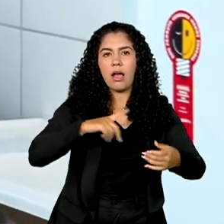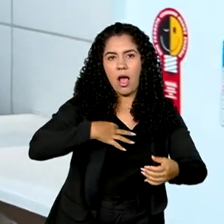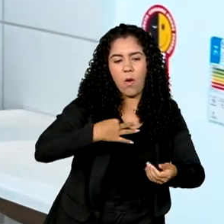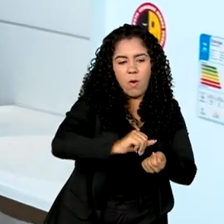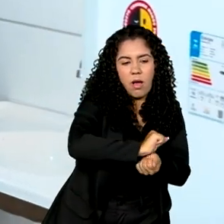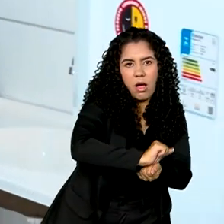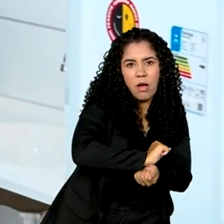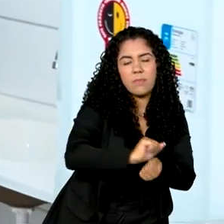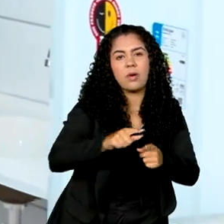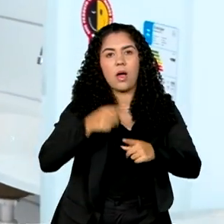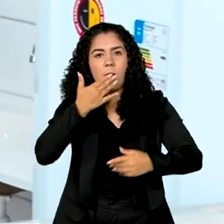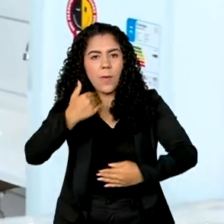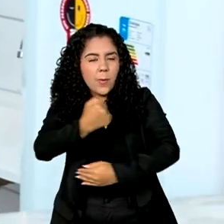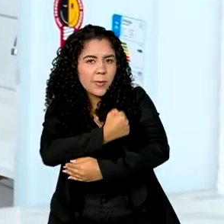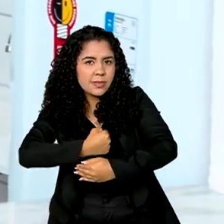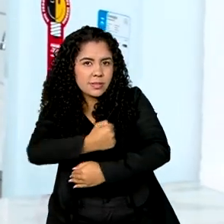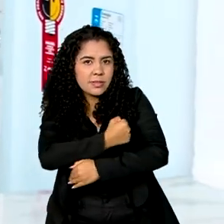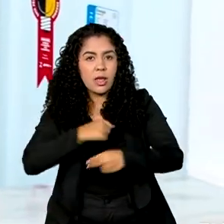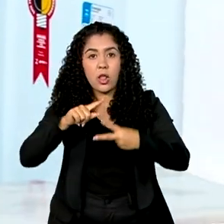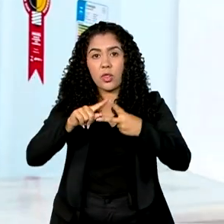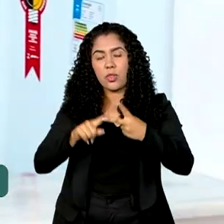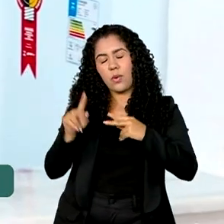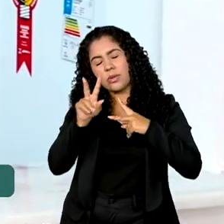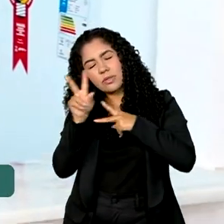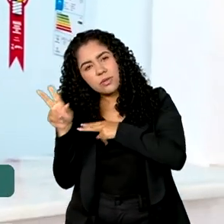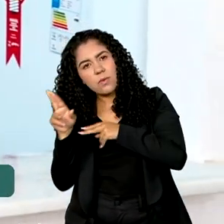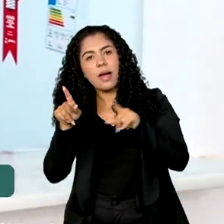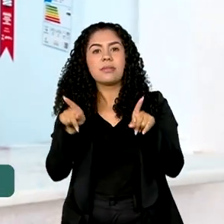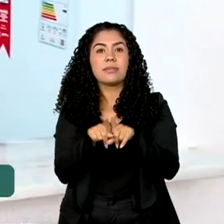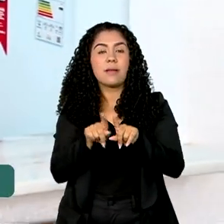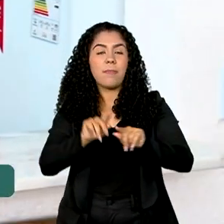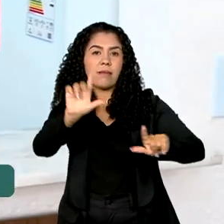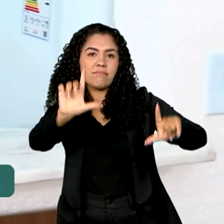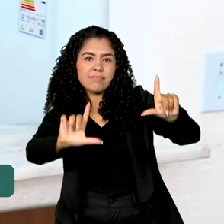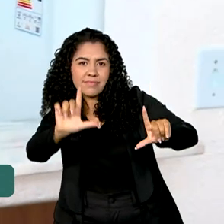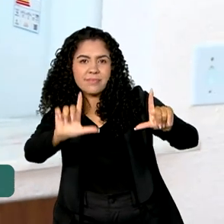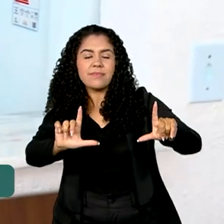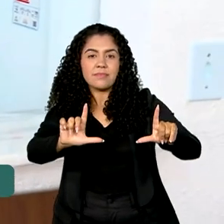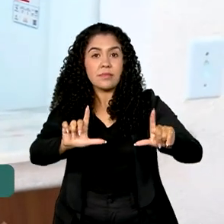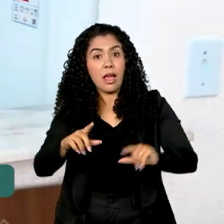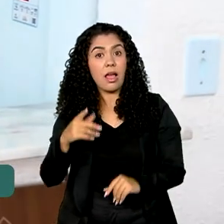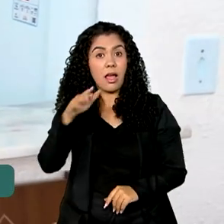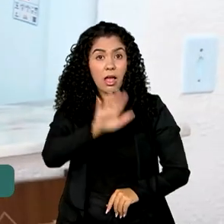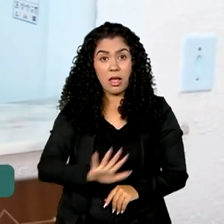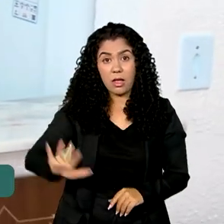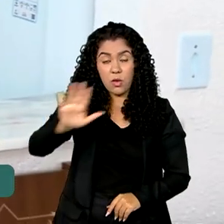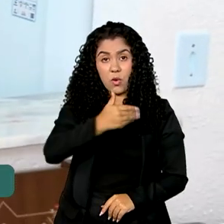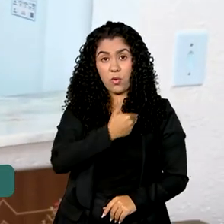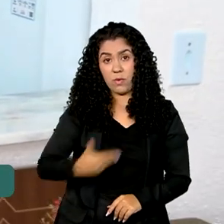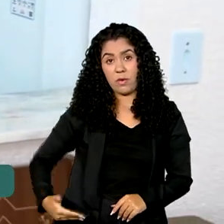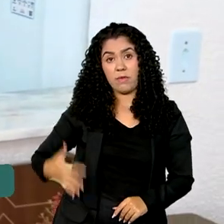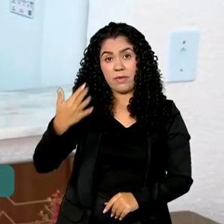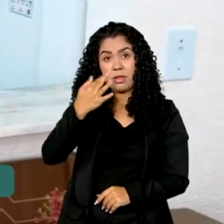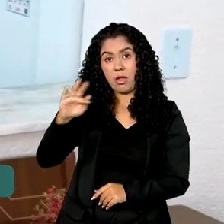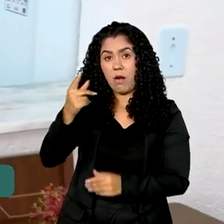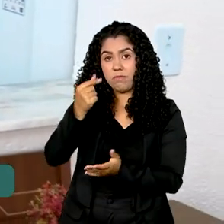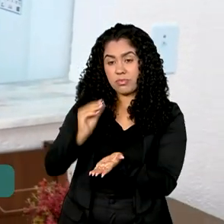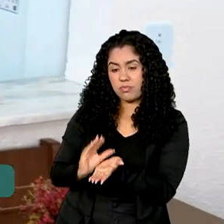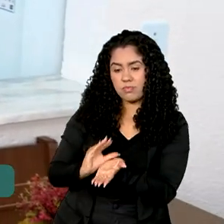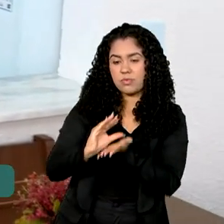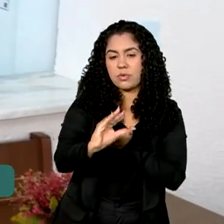cozinha, banheiro, 2 quartos e sala de estar. Em todo o Ceará, o governo federal está investindo cerca